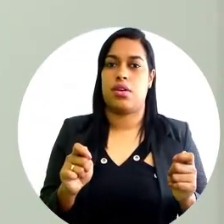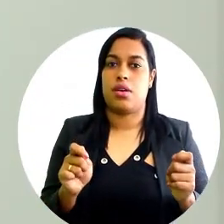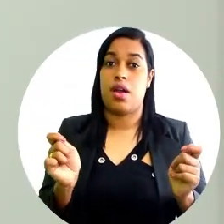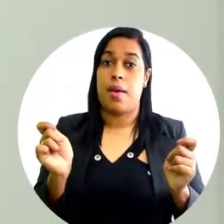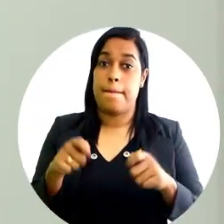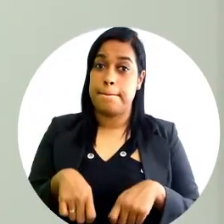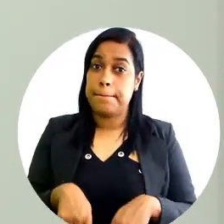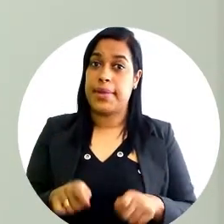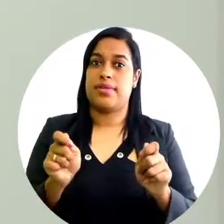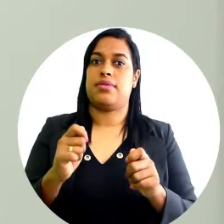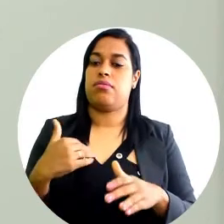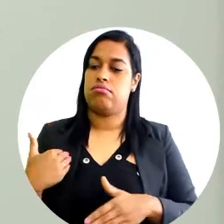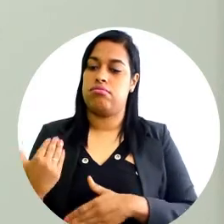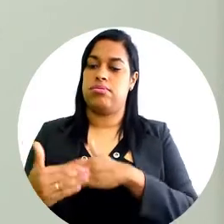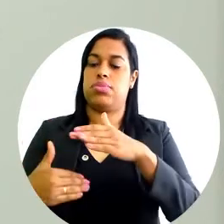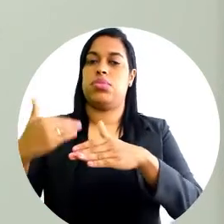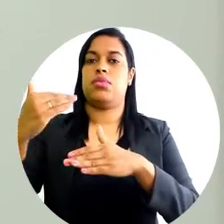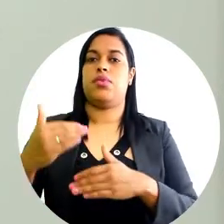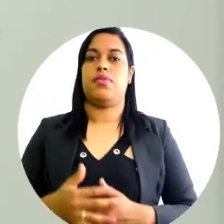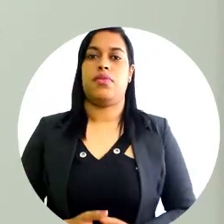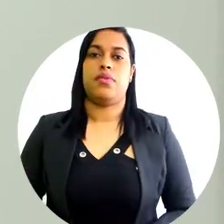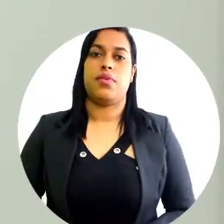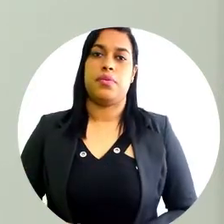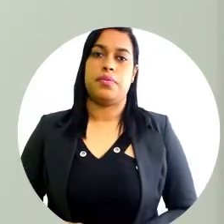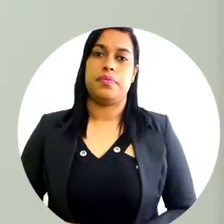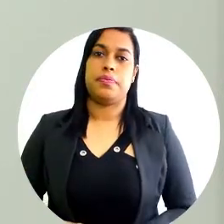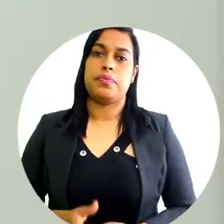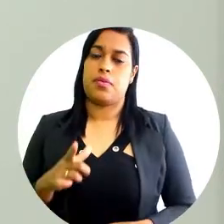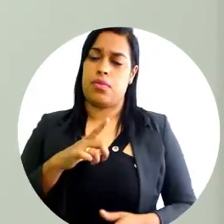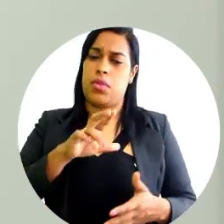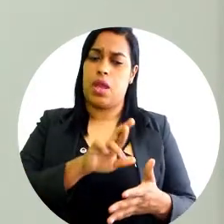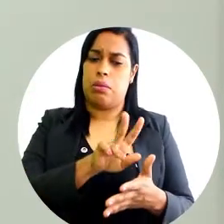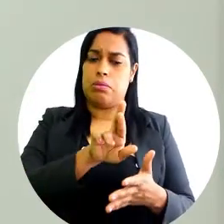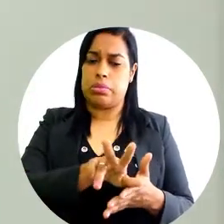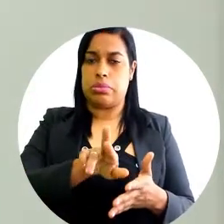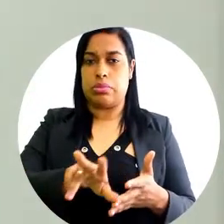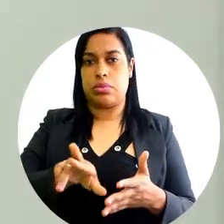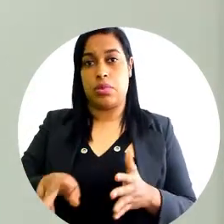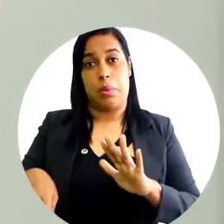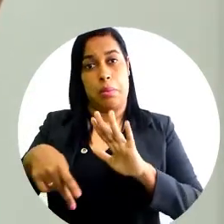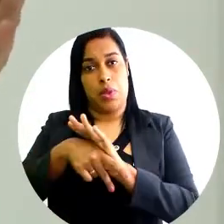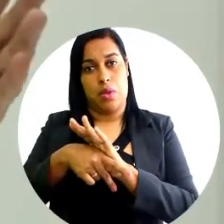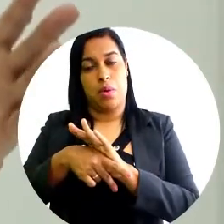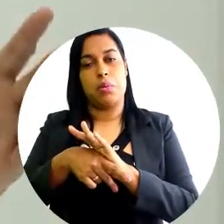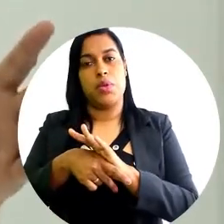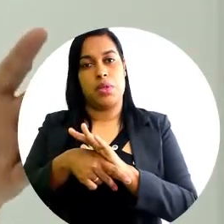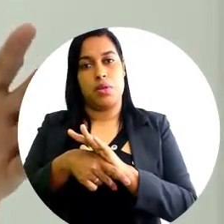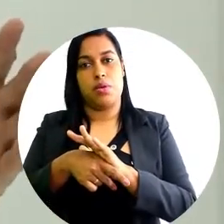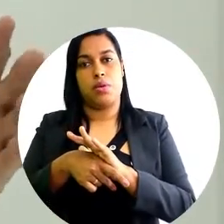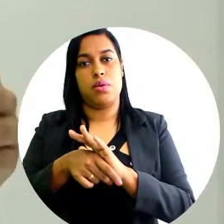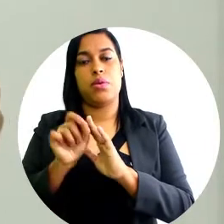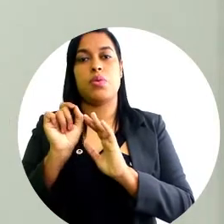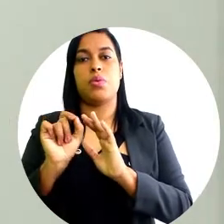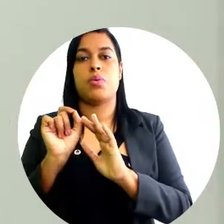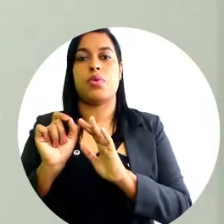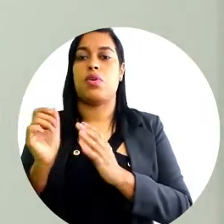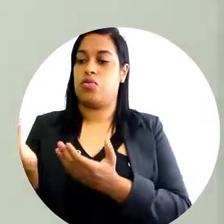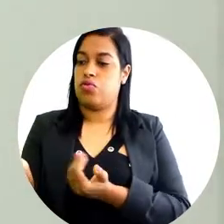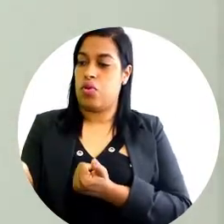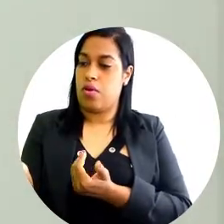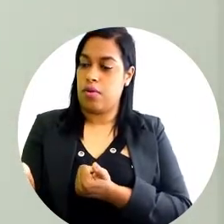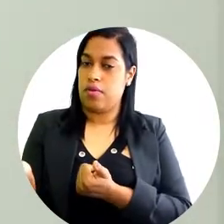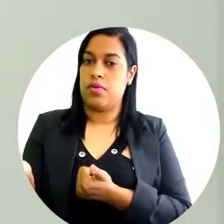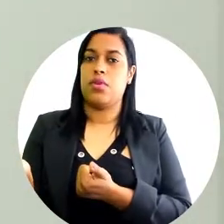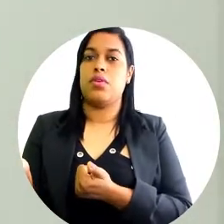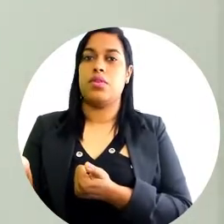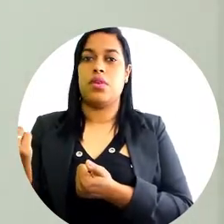a habilidade de desenvolver. E aí existe um espaço próprio onde